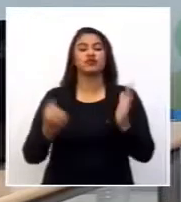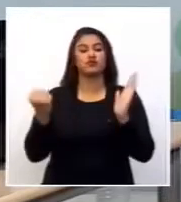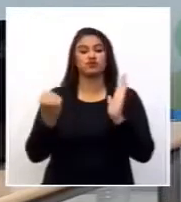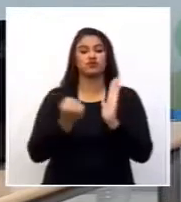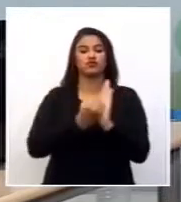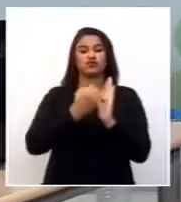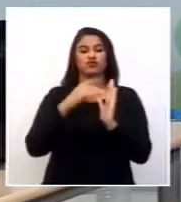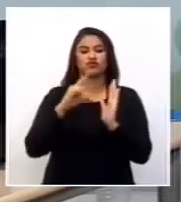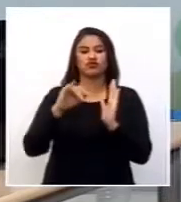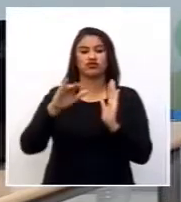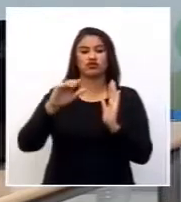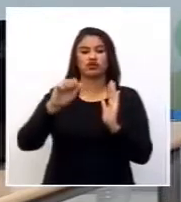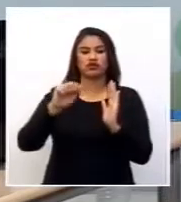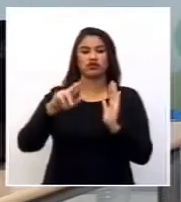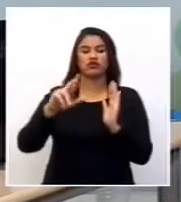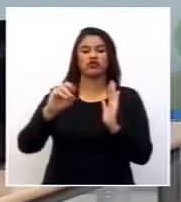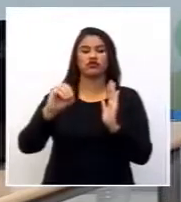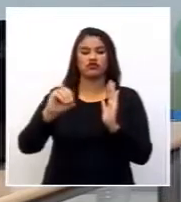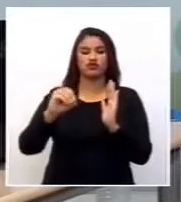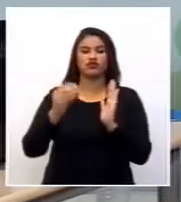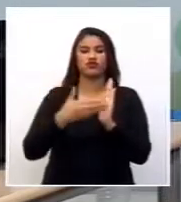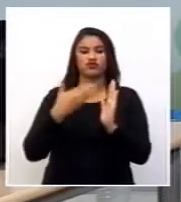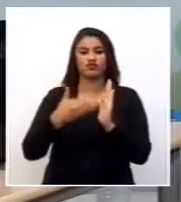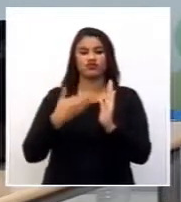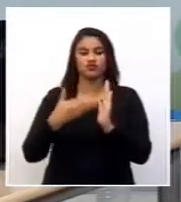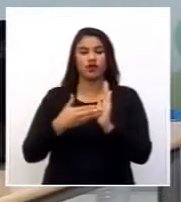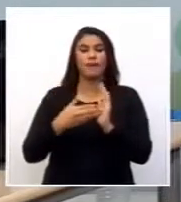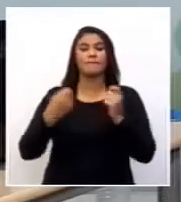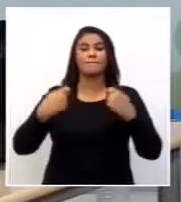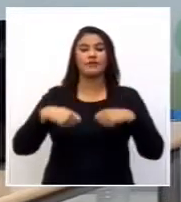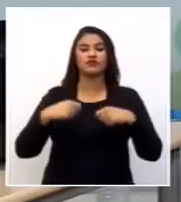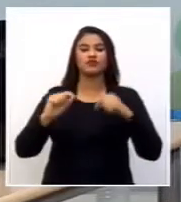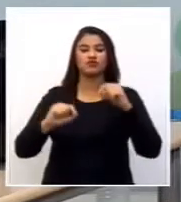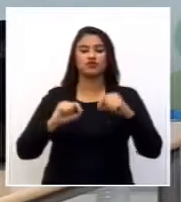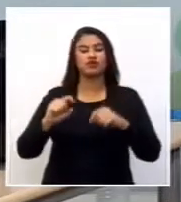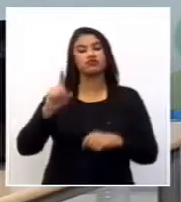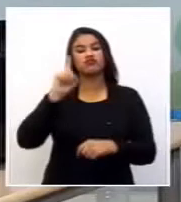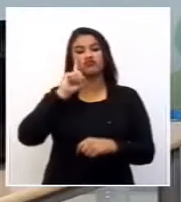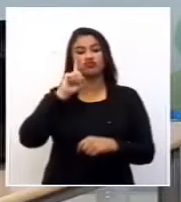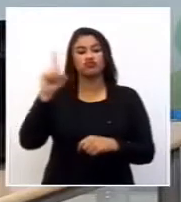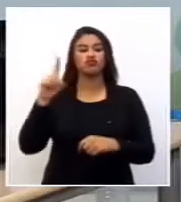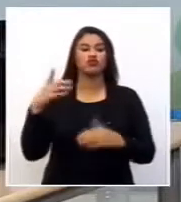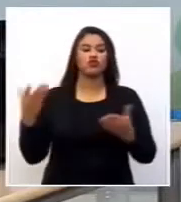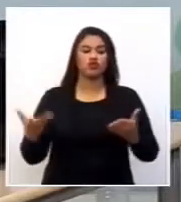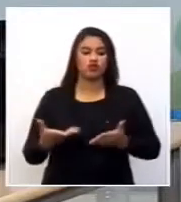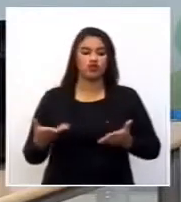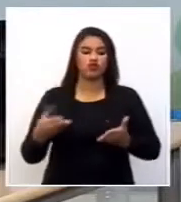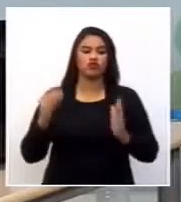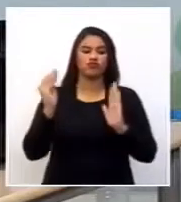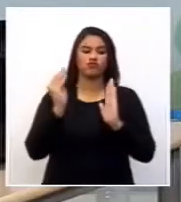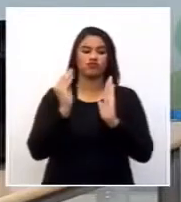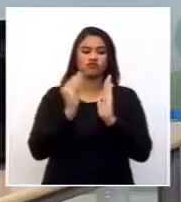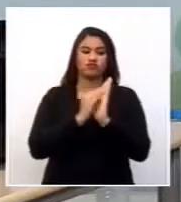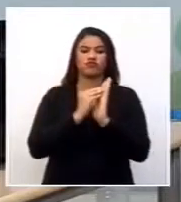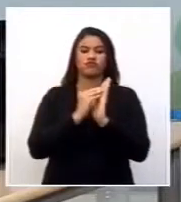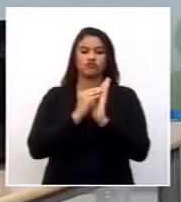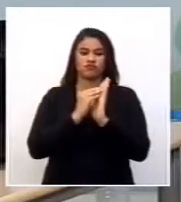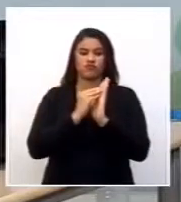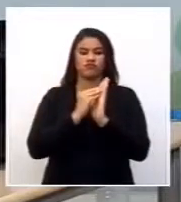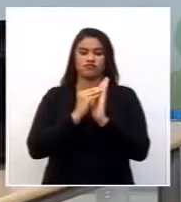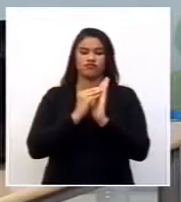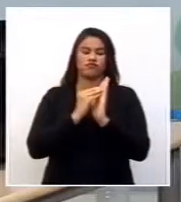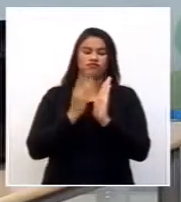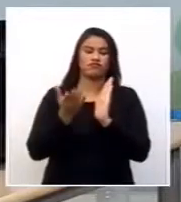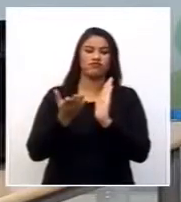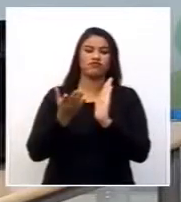diário de bordo algumas informações, por exemplo, a data da reunião, tá? É um detalhe que isso é importante para você colocar as informações